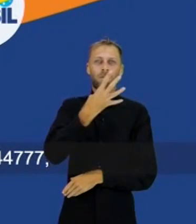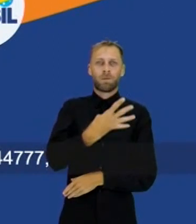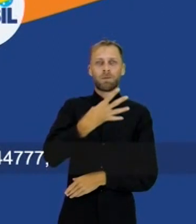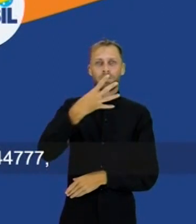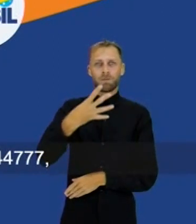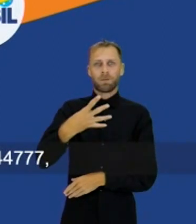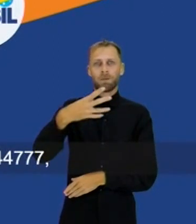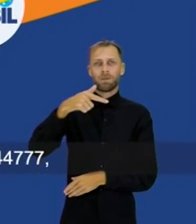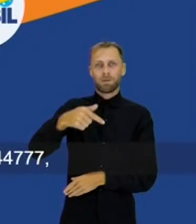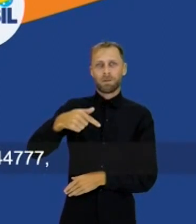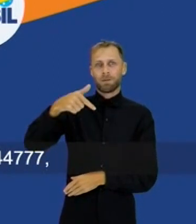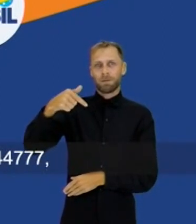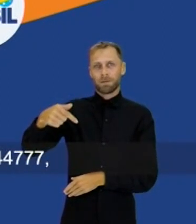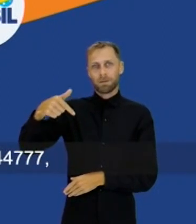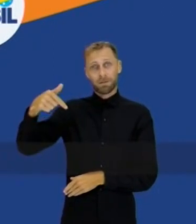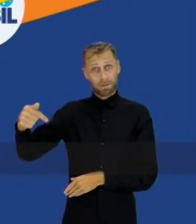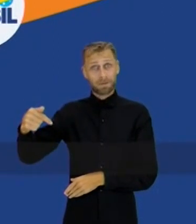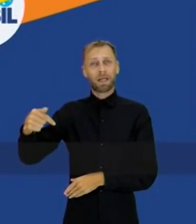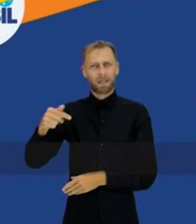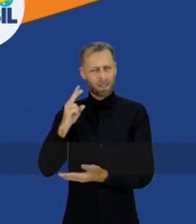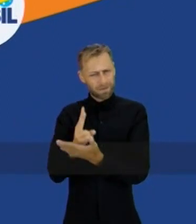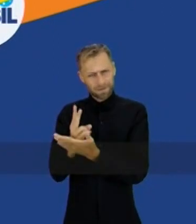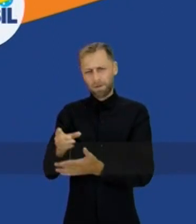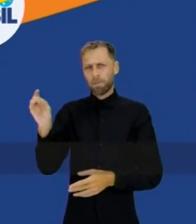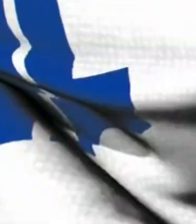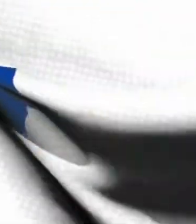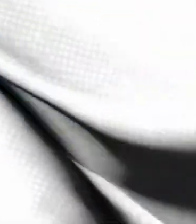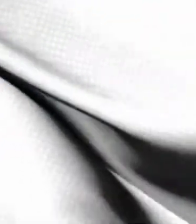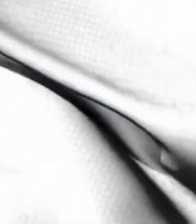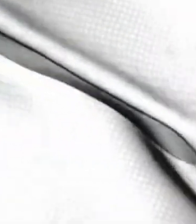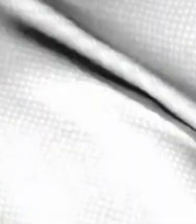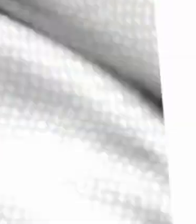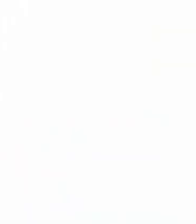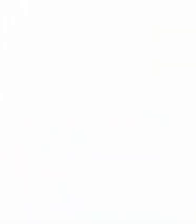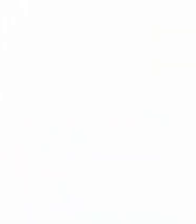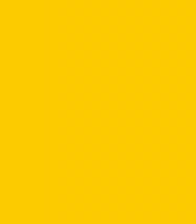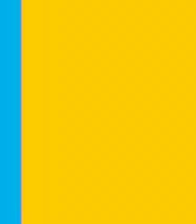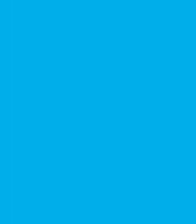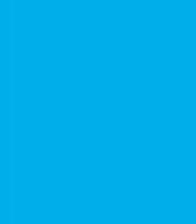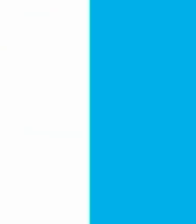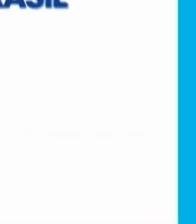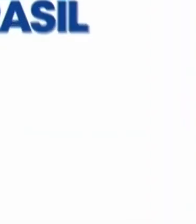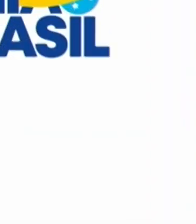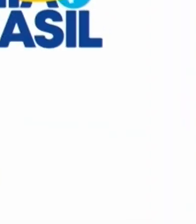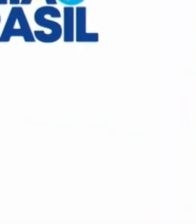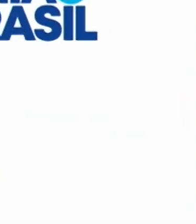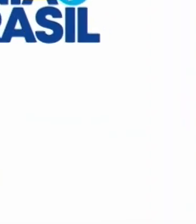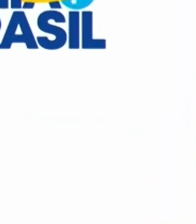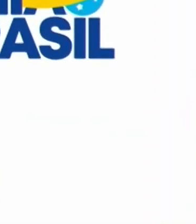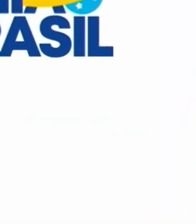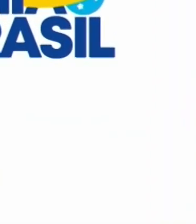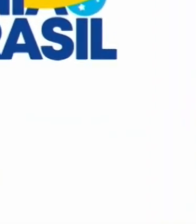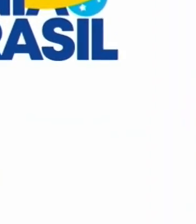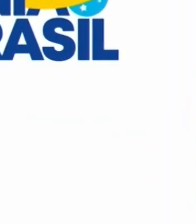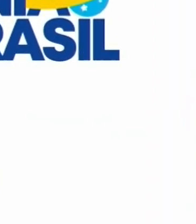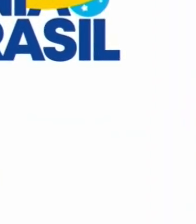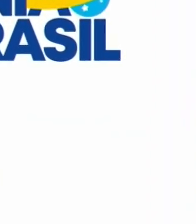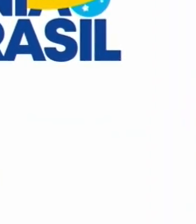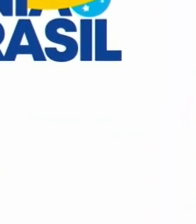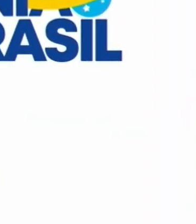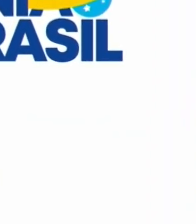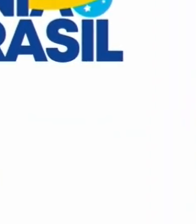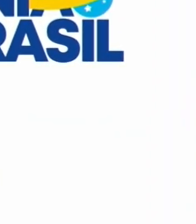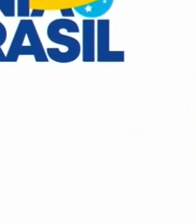44777. Sempre pronto para ajudar. Vote nos deputados do União Brasil, que apoiam